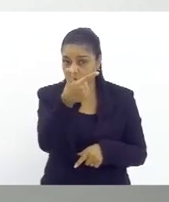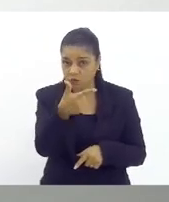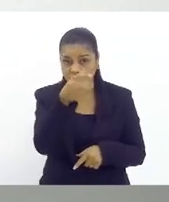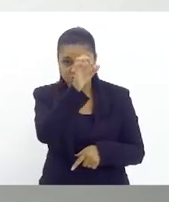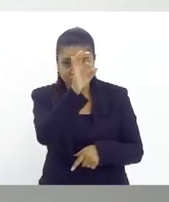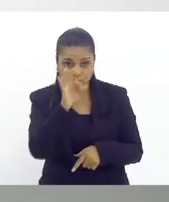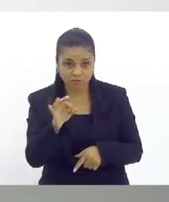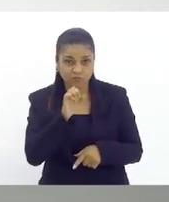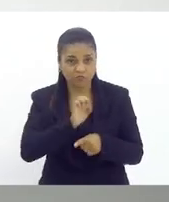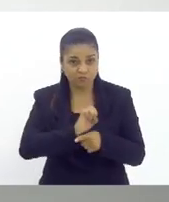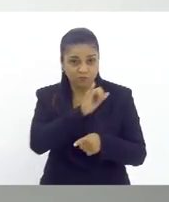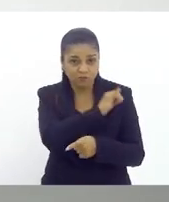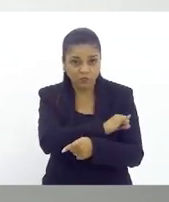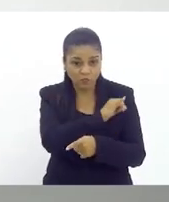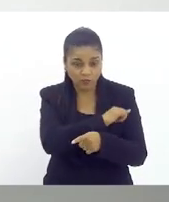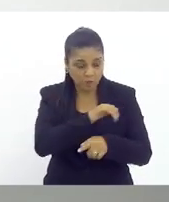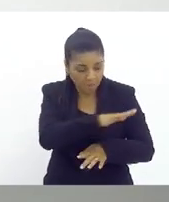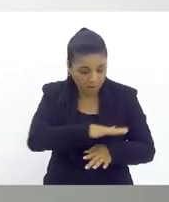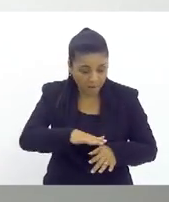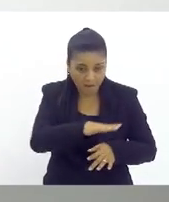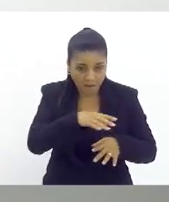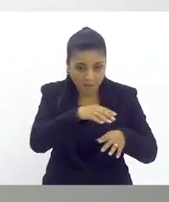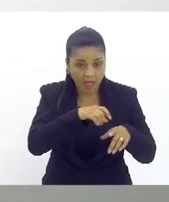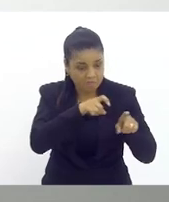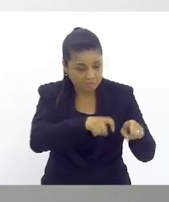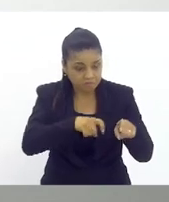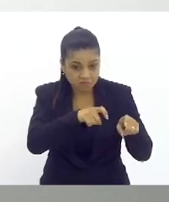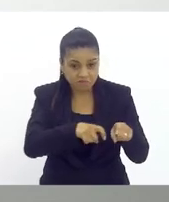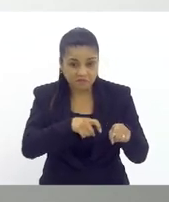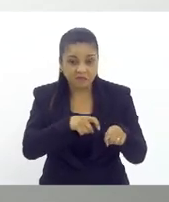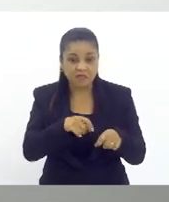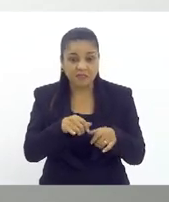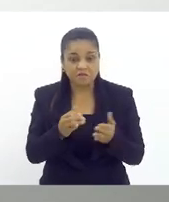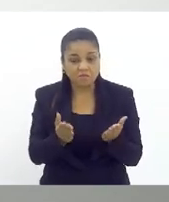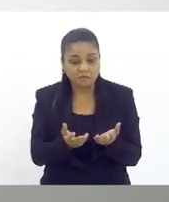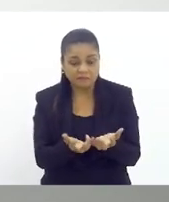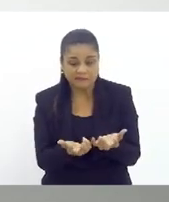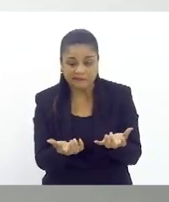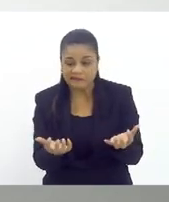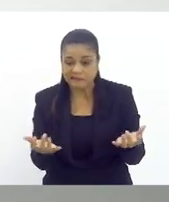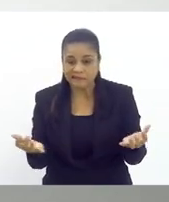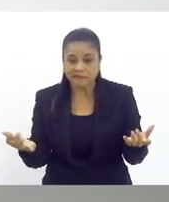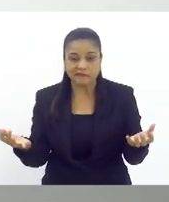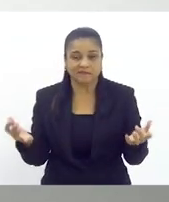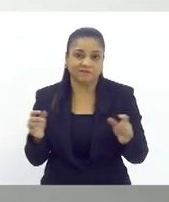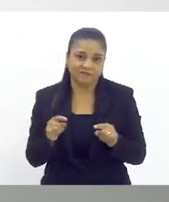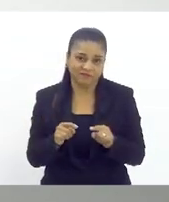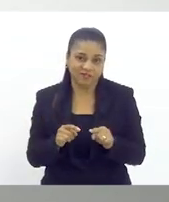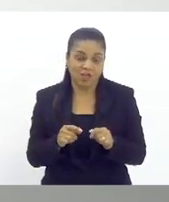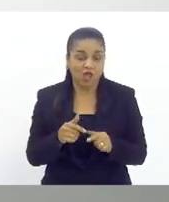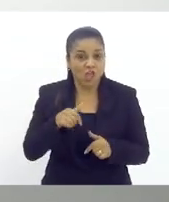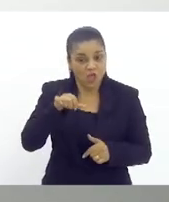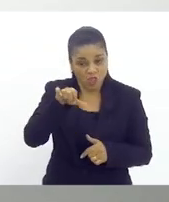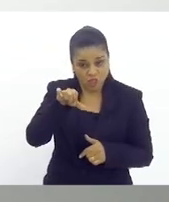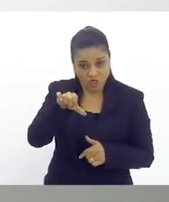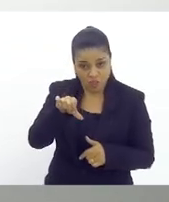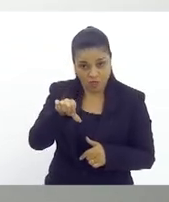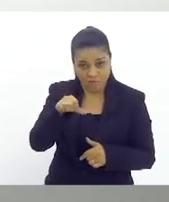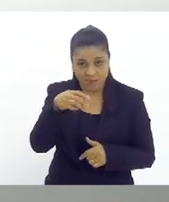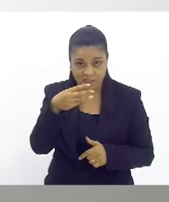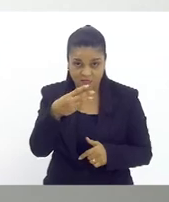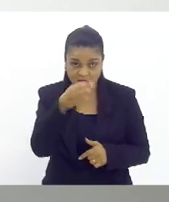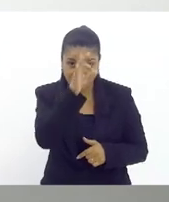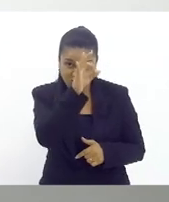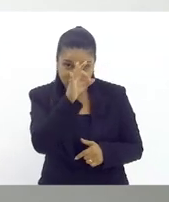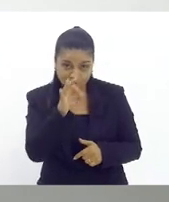do solo do Estado do Rio é pasto né então é e se 93% que a Marie falou